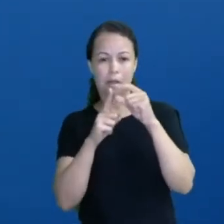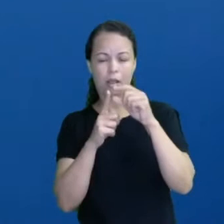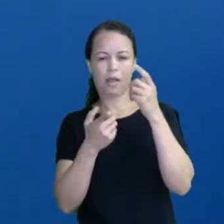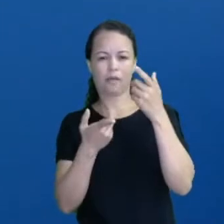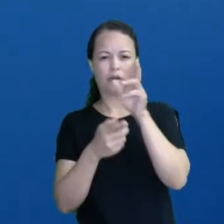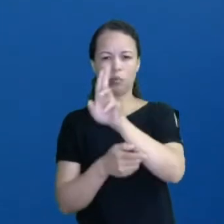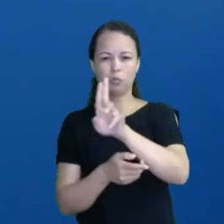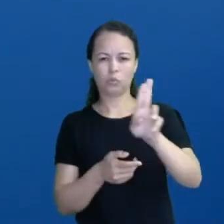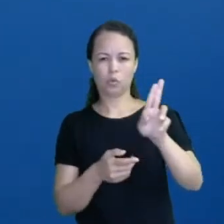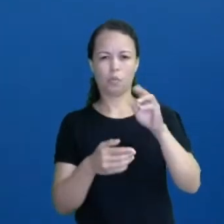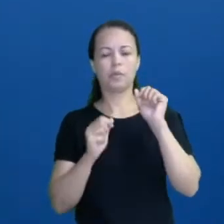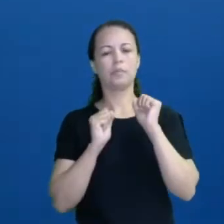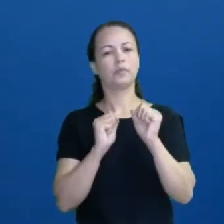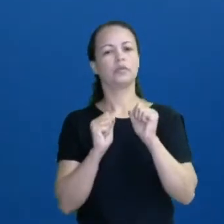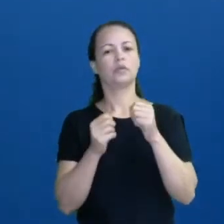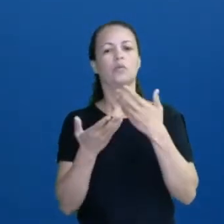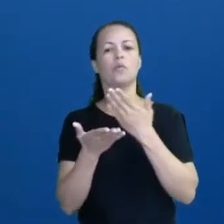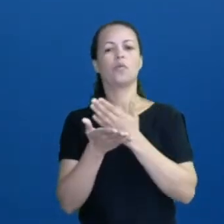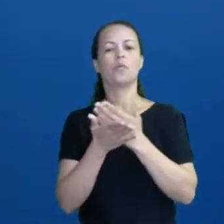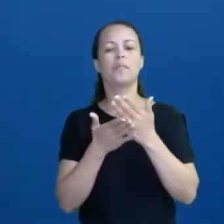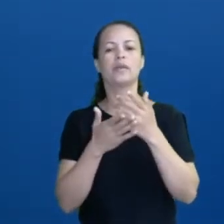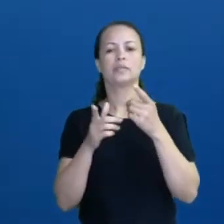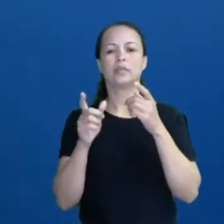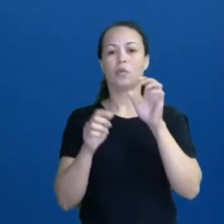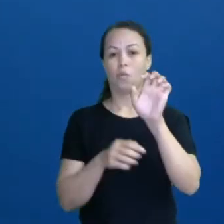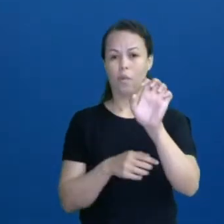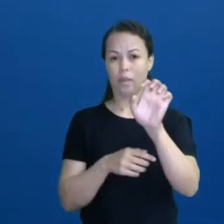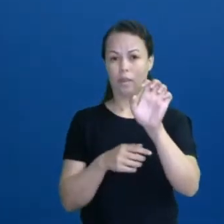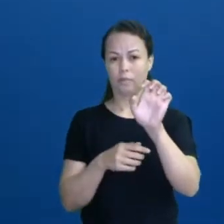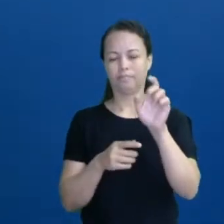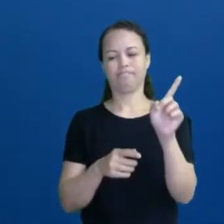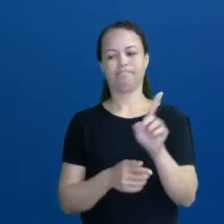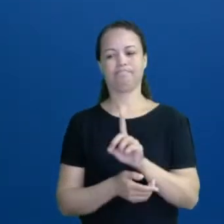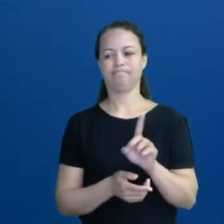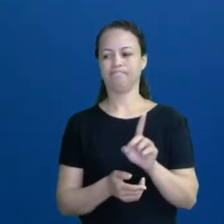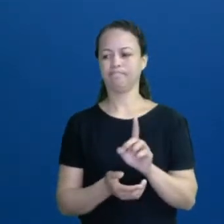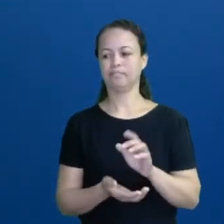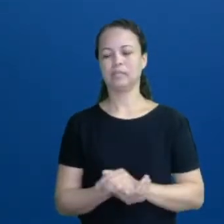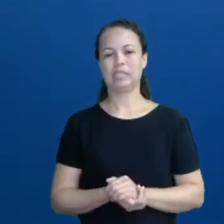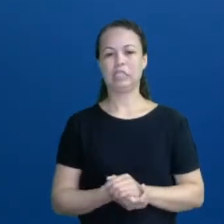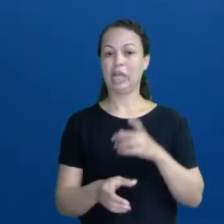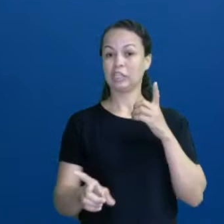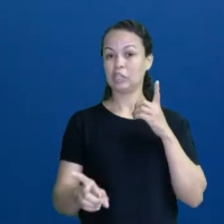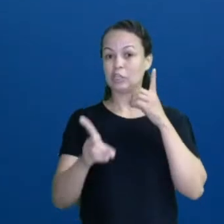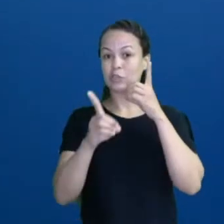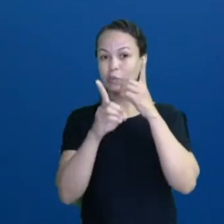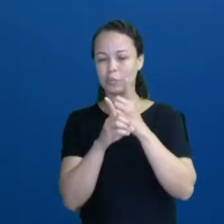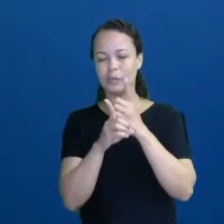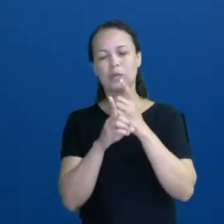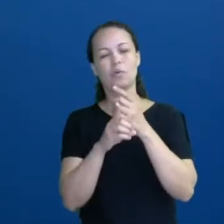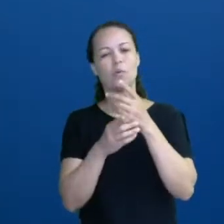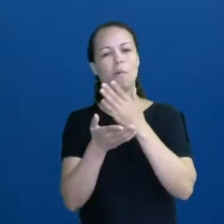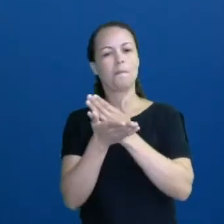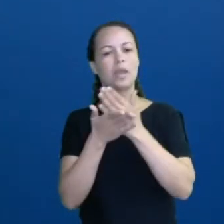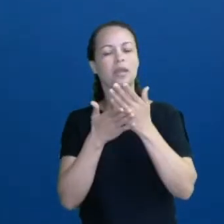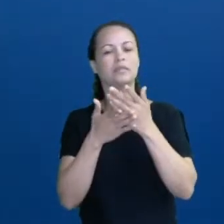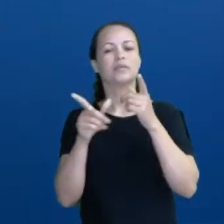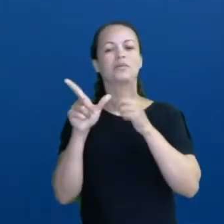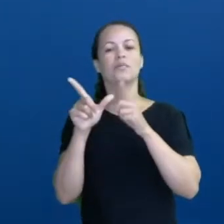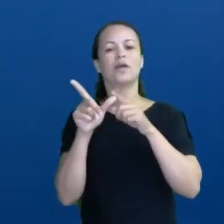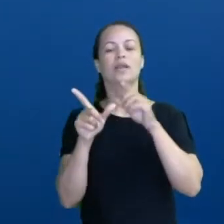próximo nome da lista, começa com E? Não, a gente já descobriu que provavelmente começa com a